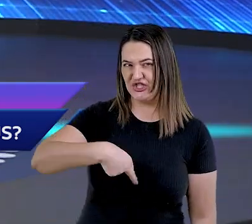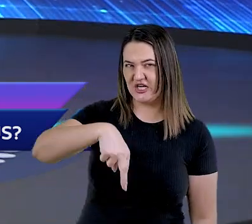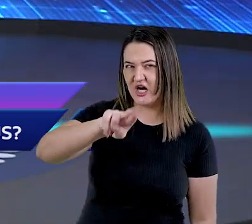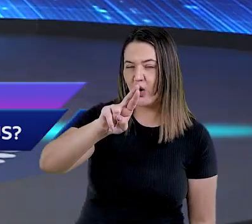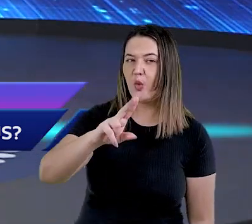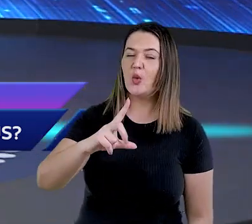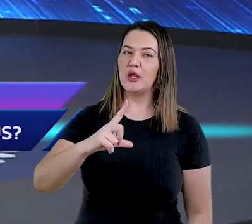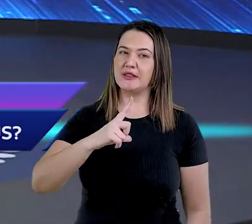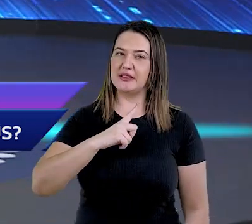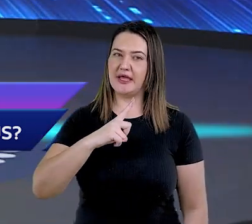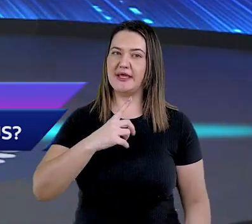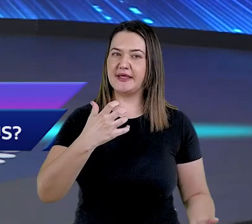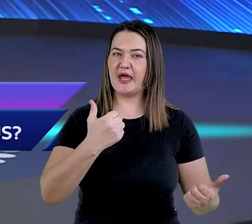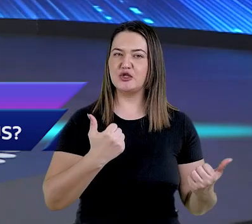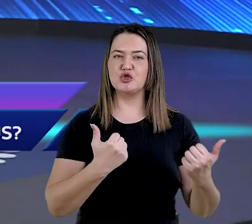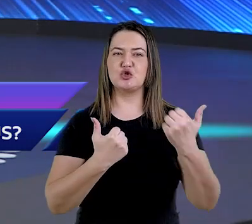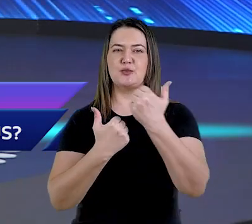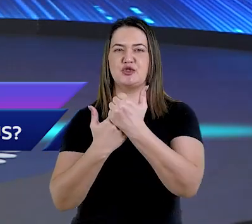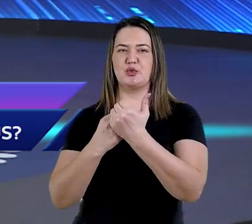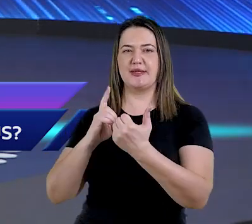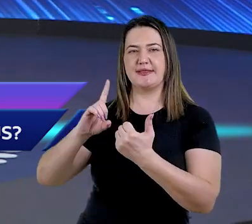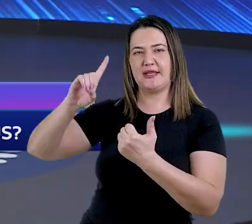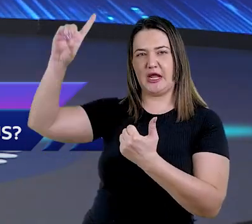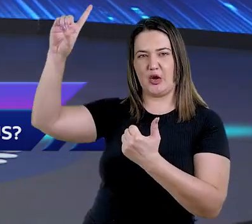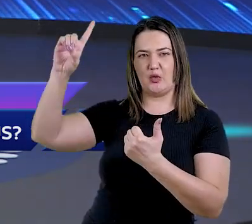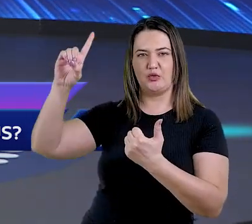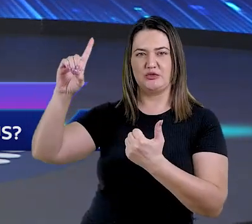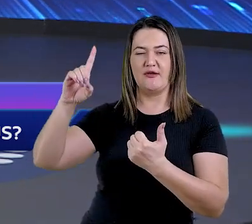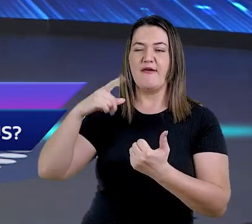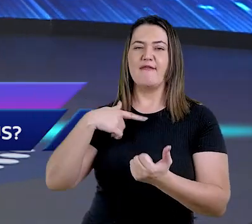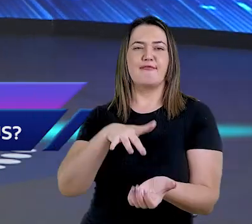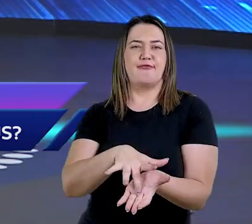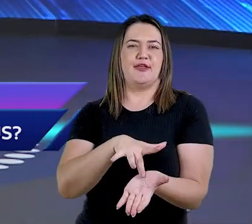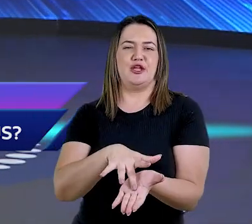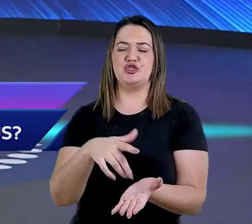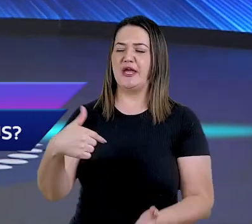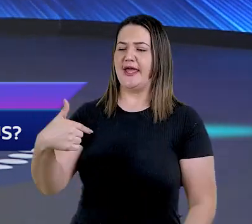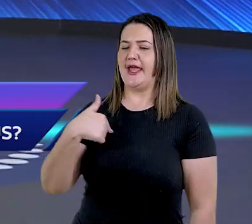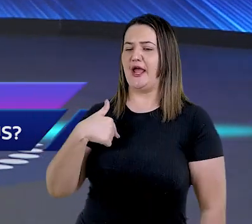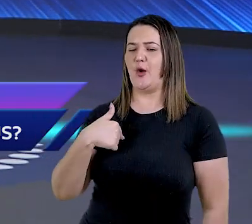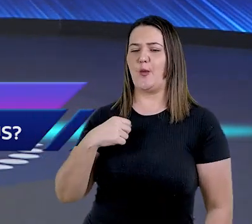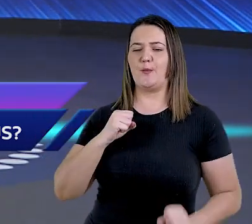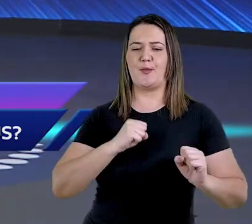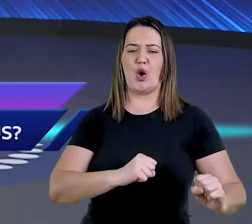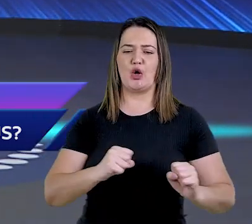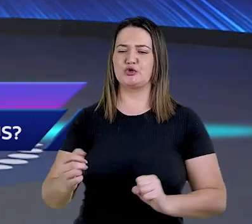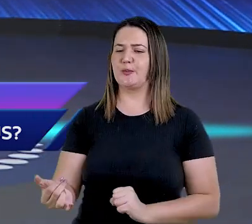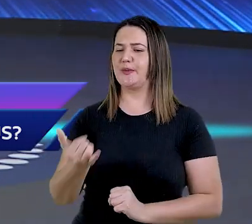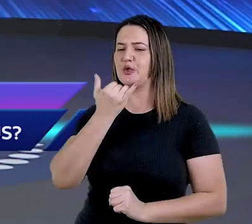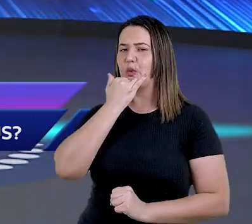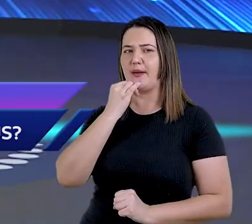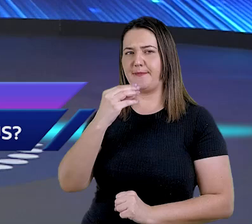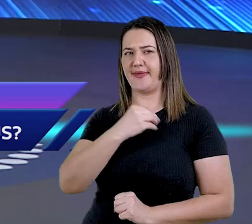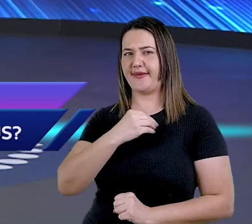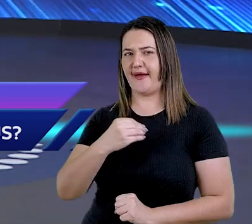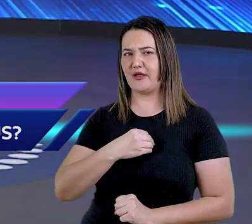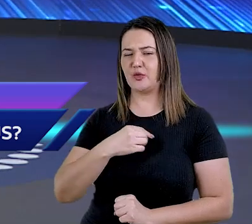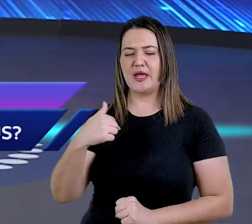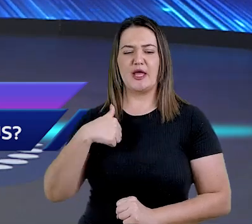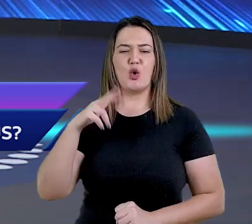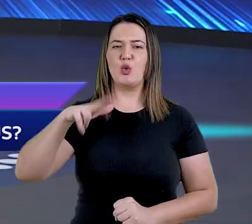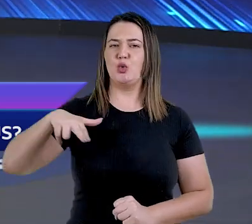Deus, reivindicando para si prerrogativas que são apenas de Deus, como perdoar pecados e nunca